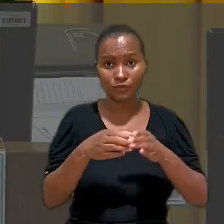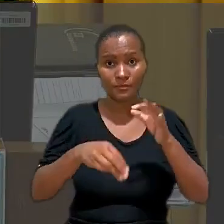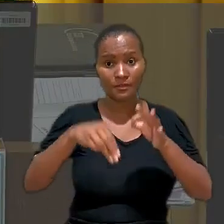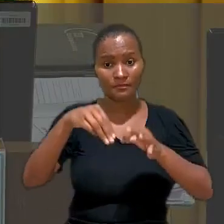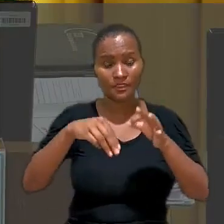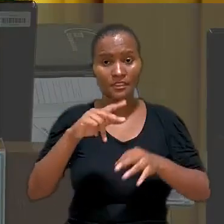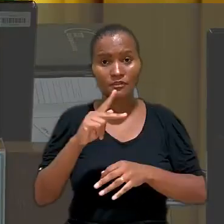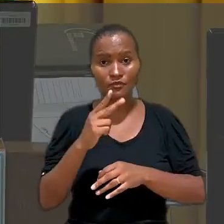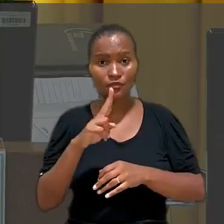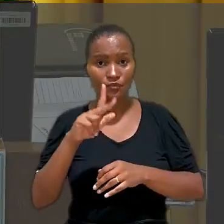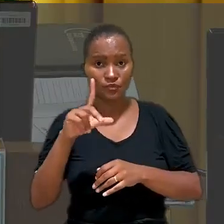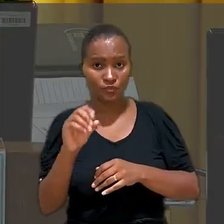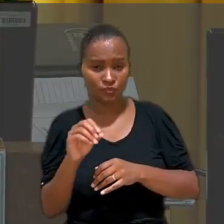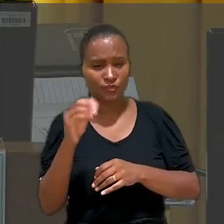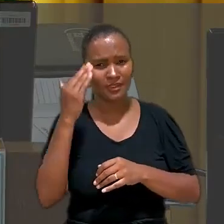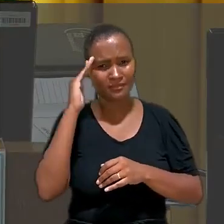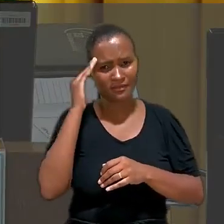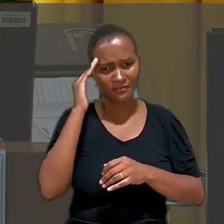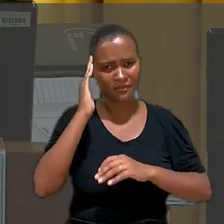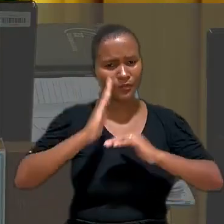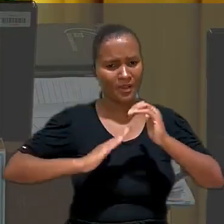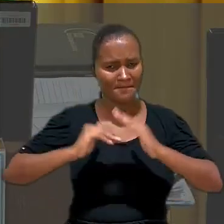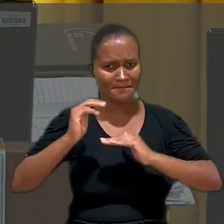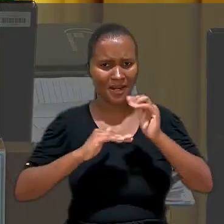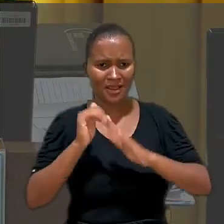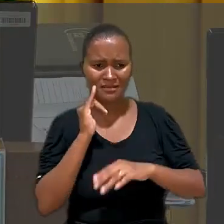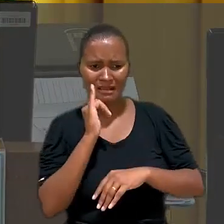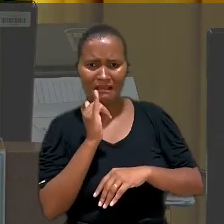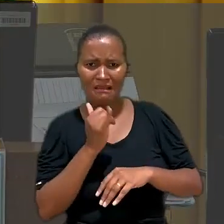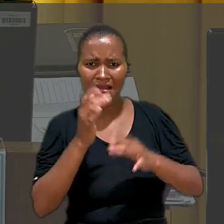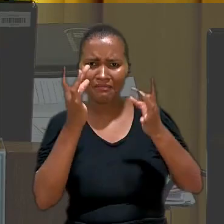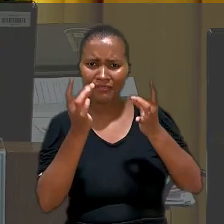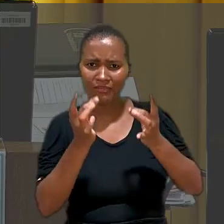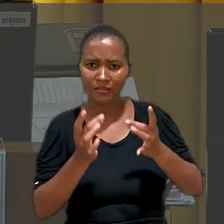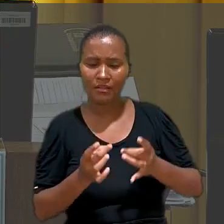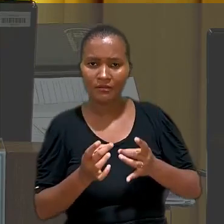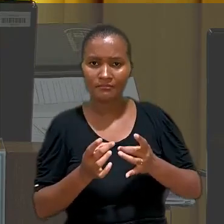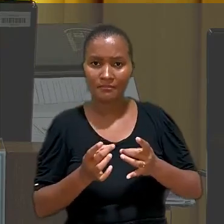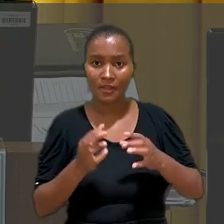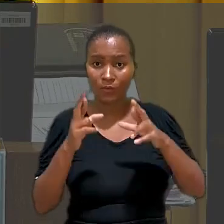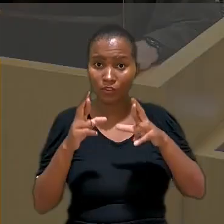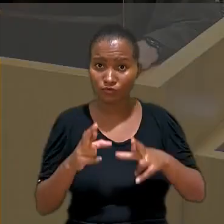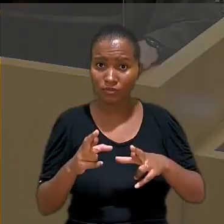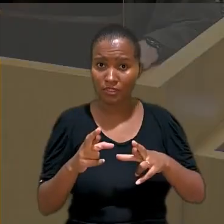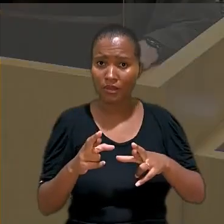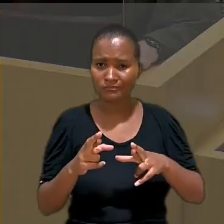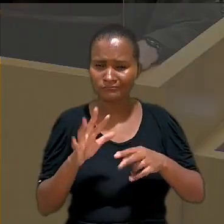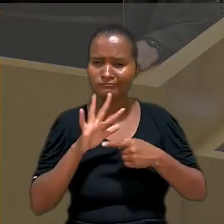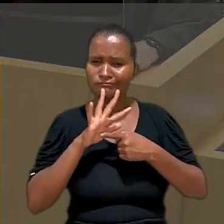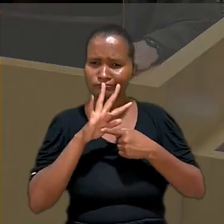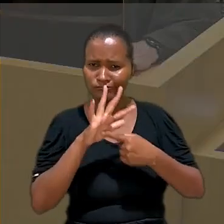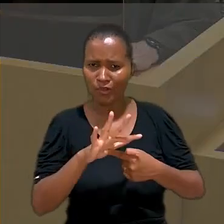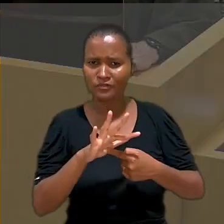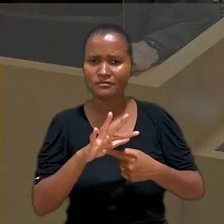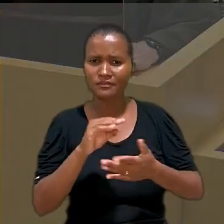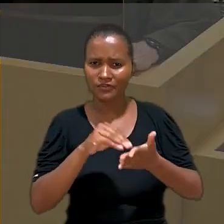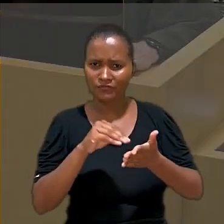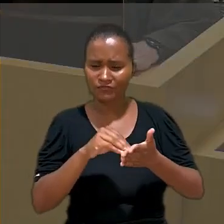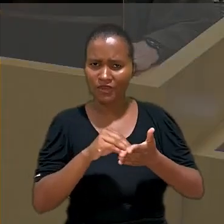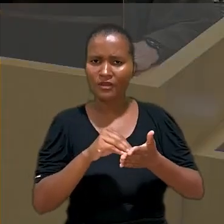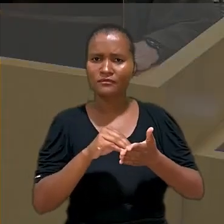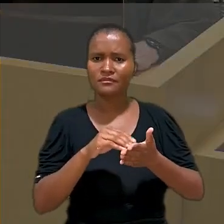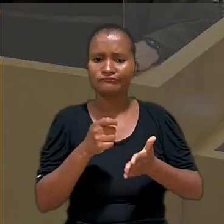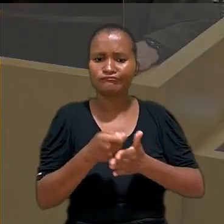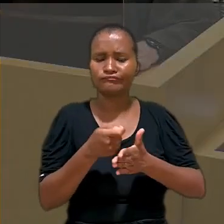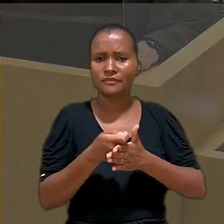primeira turma, ministro Hugo Scheuermann, considerou que a prática relatada com detalhes pelo regional claramente configura descumprimento